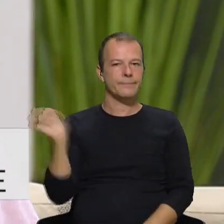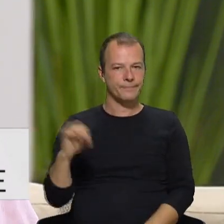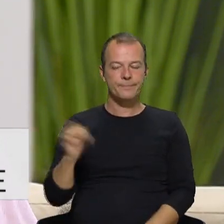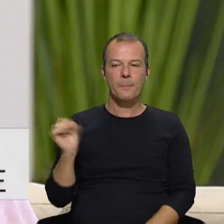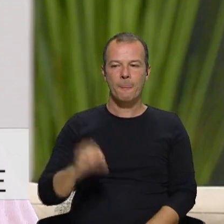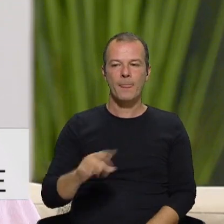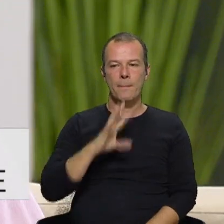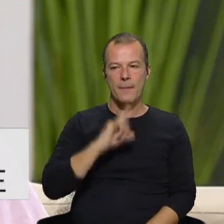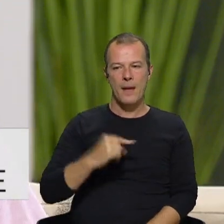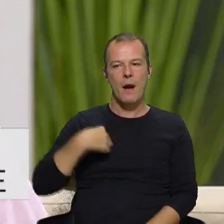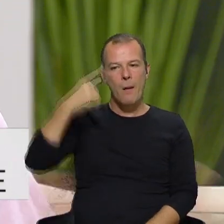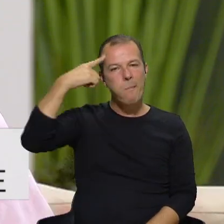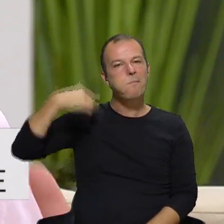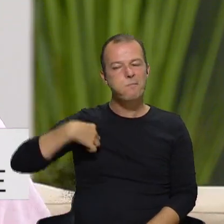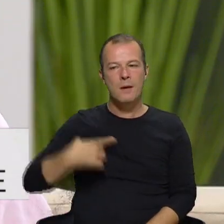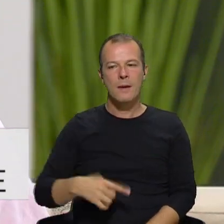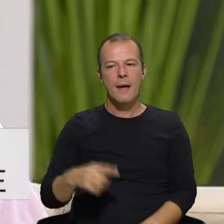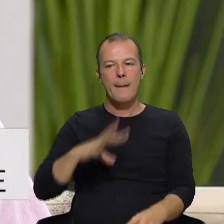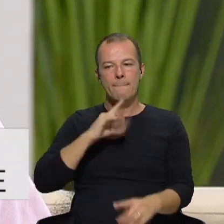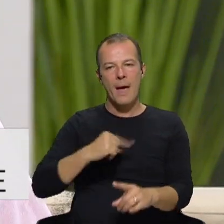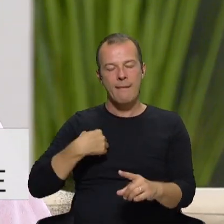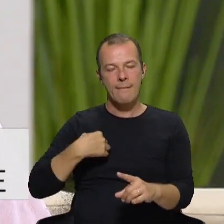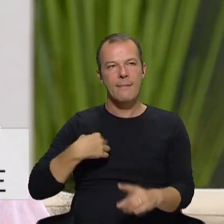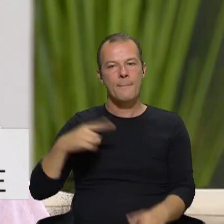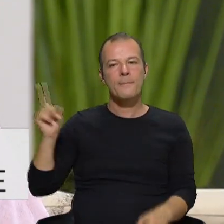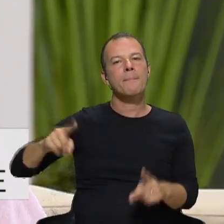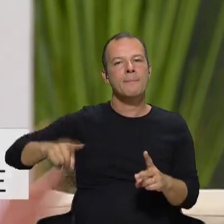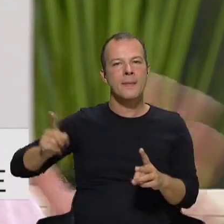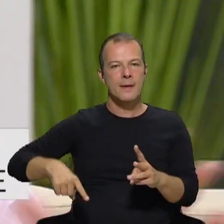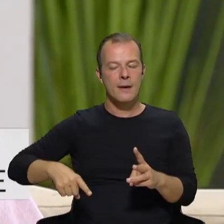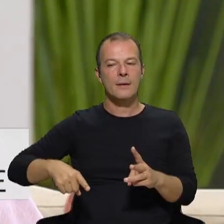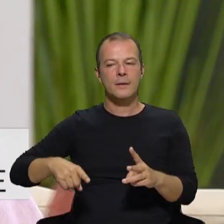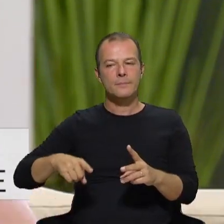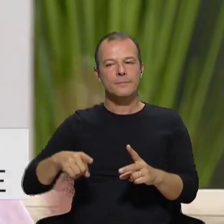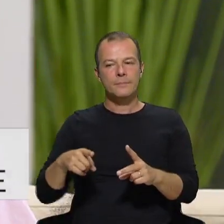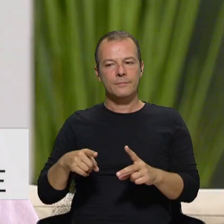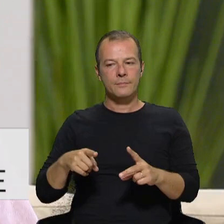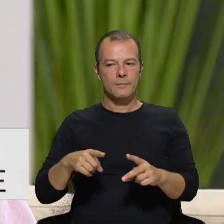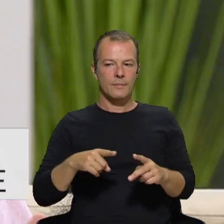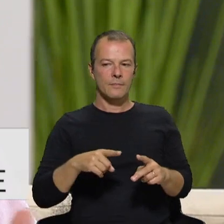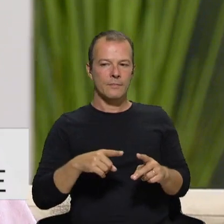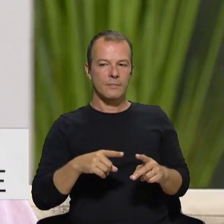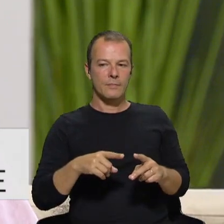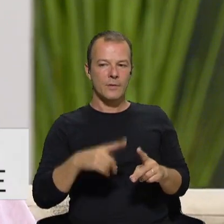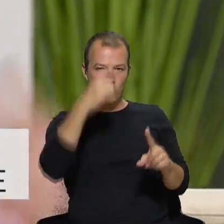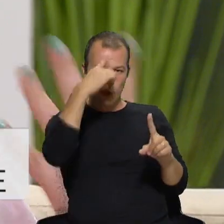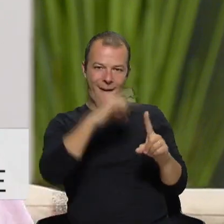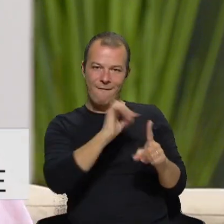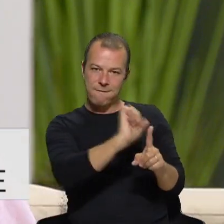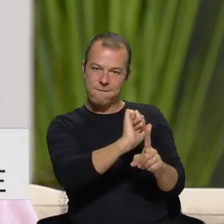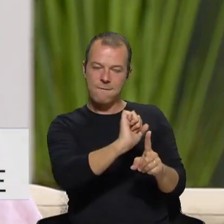tenho consciência que muitas vezes ela pôs os planos dela